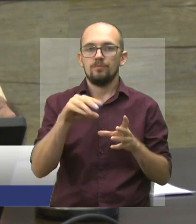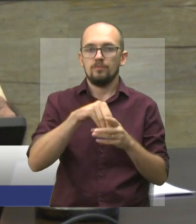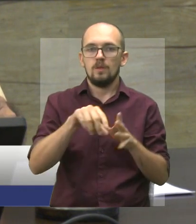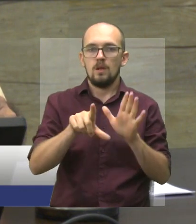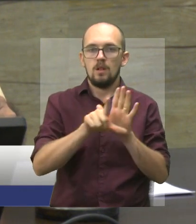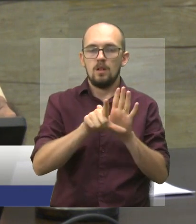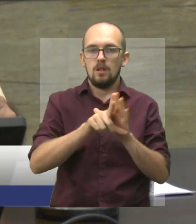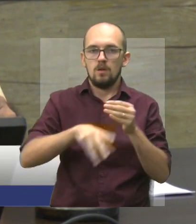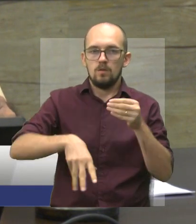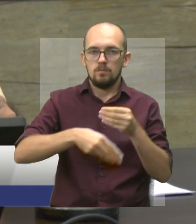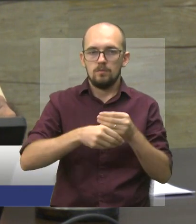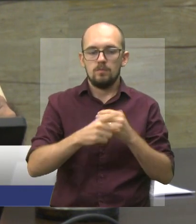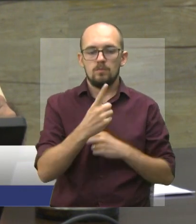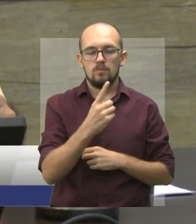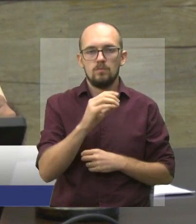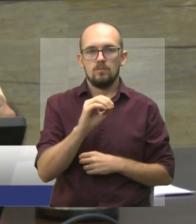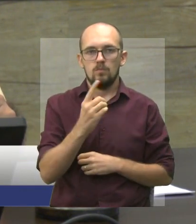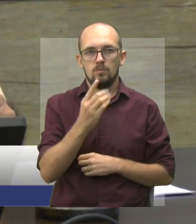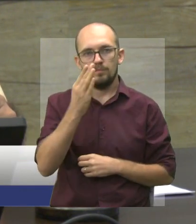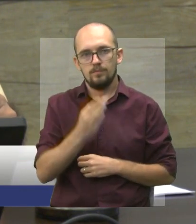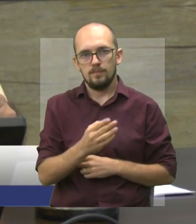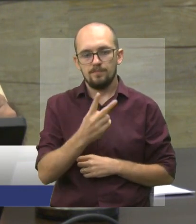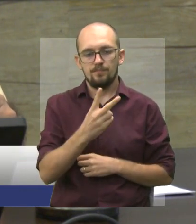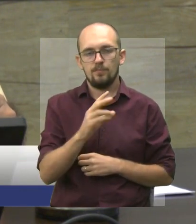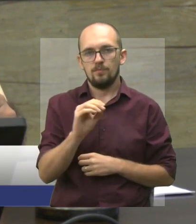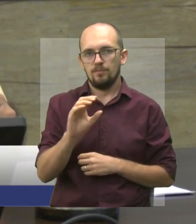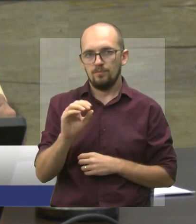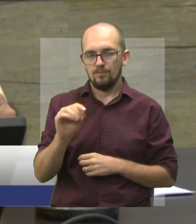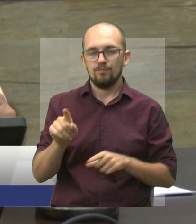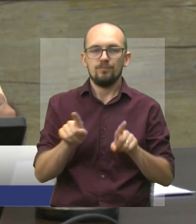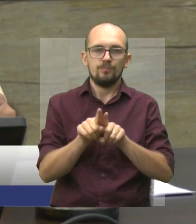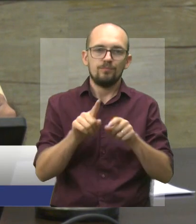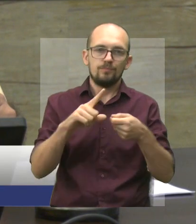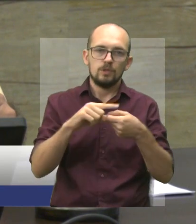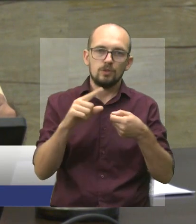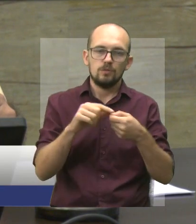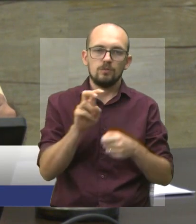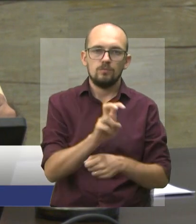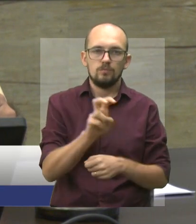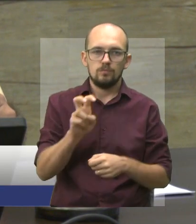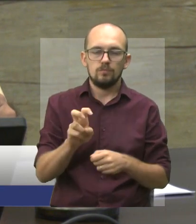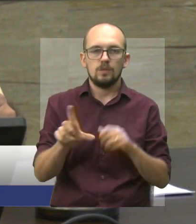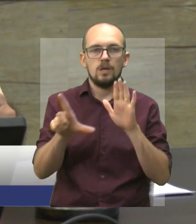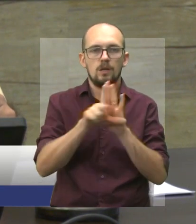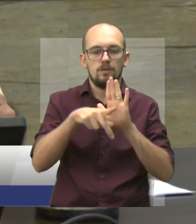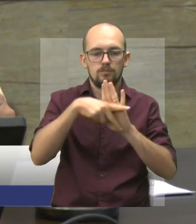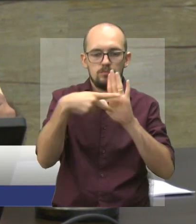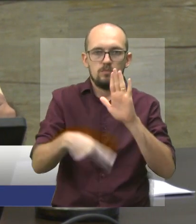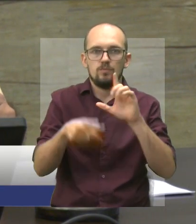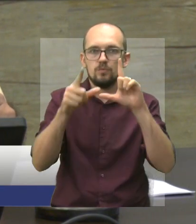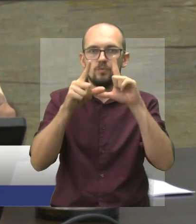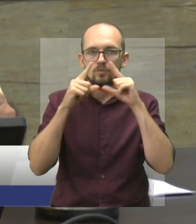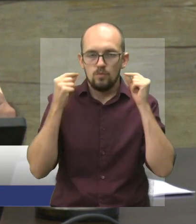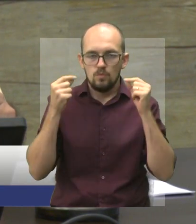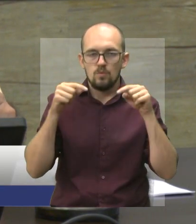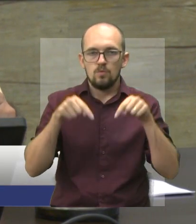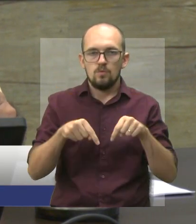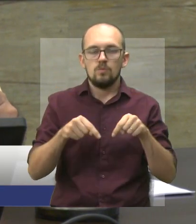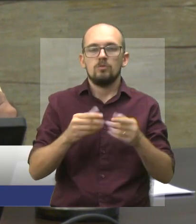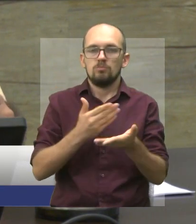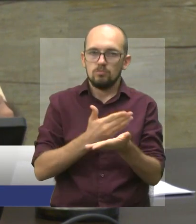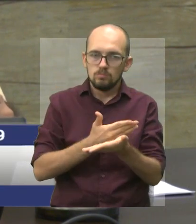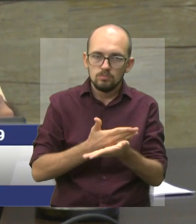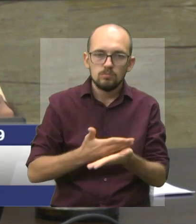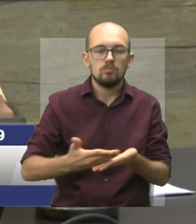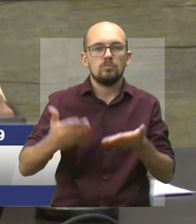Complementar 101/2000 e artigo 55 da Lei Orgânica do Município de Jaú, vamos dar